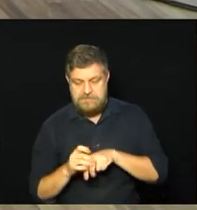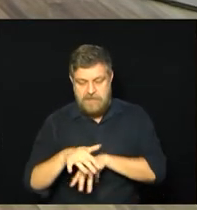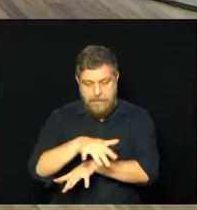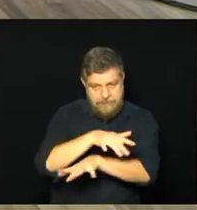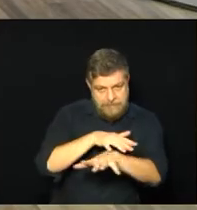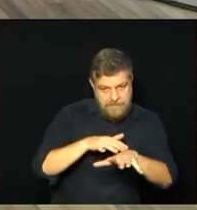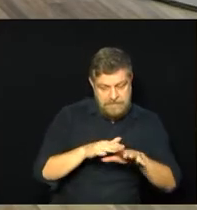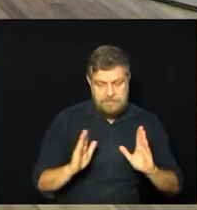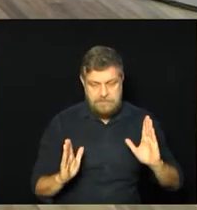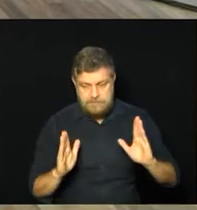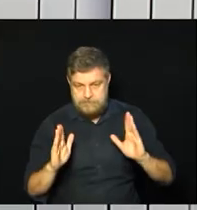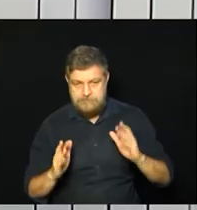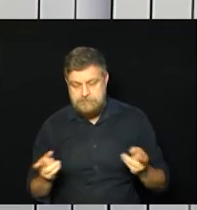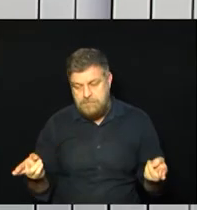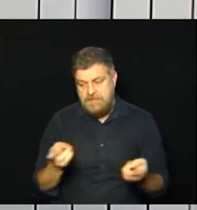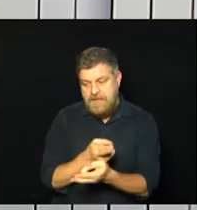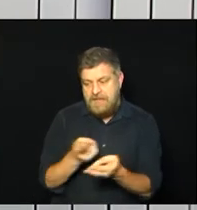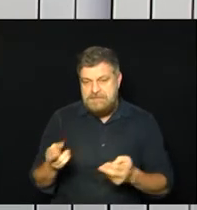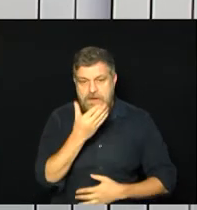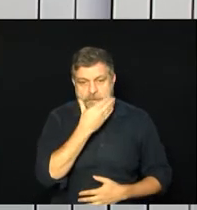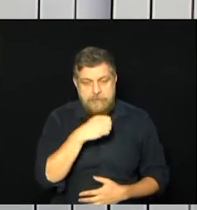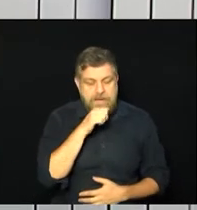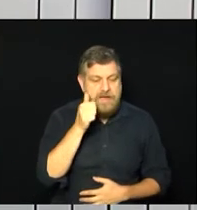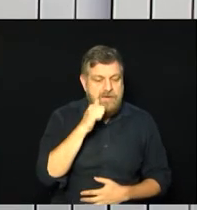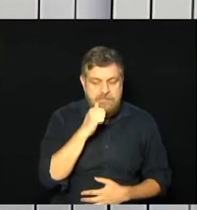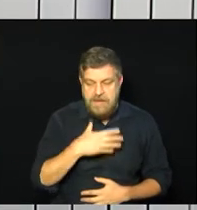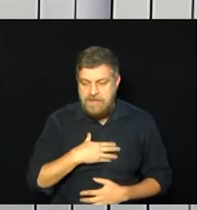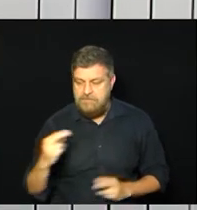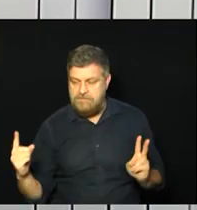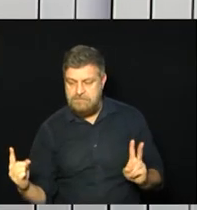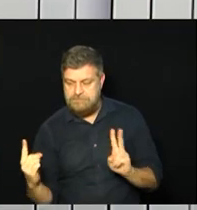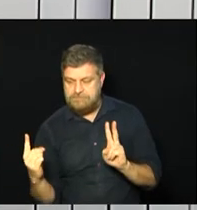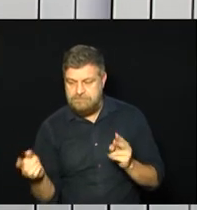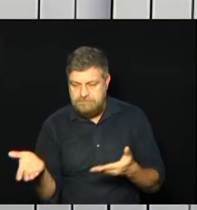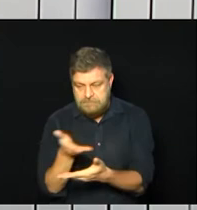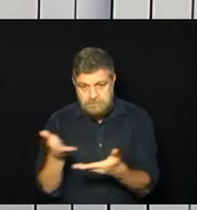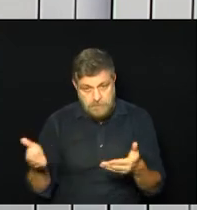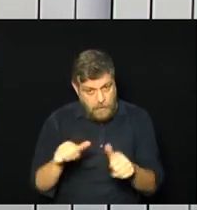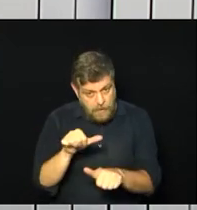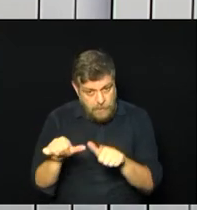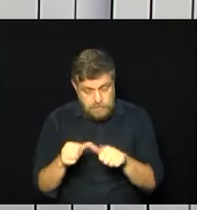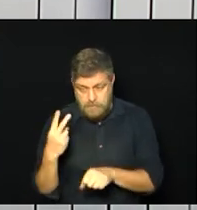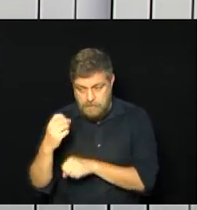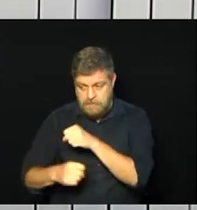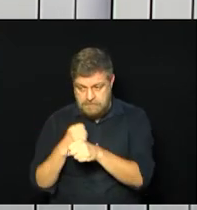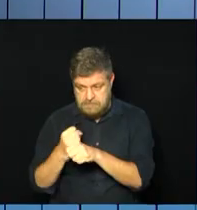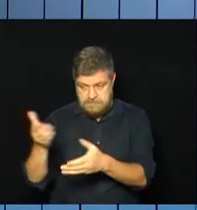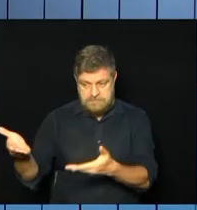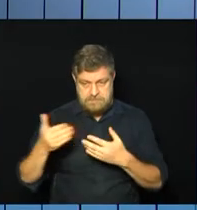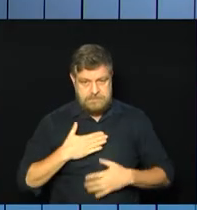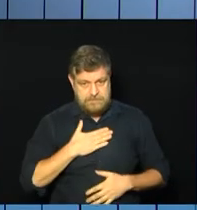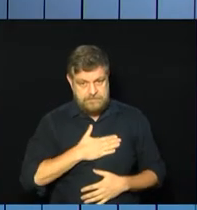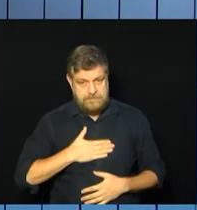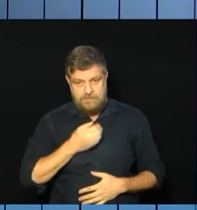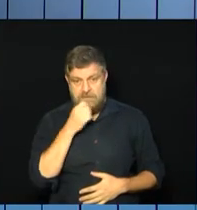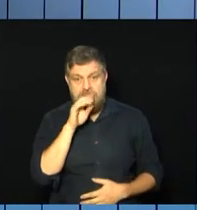pandemia, essa relação entre pais e filhos mudou nestes quase 2 anos? Seja bem-vinda